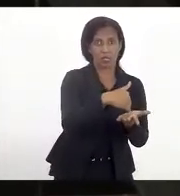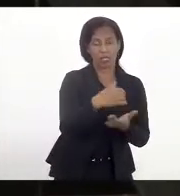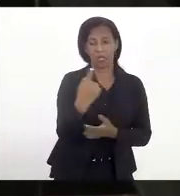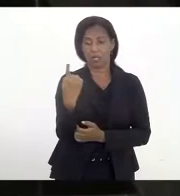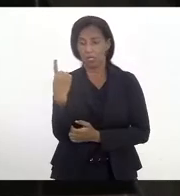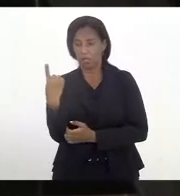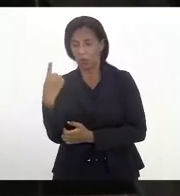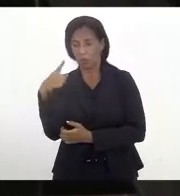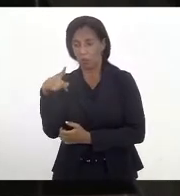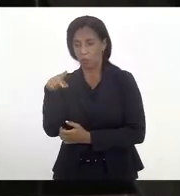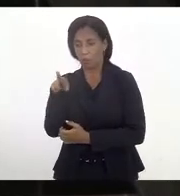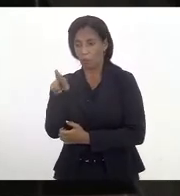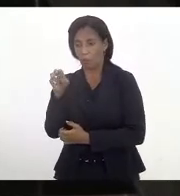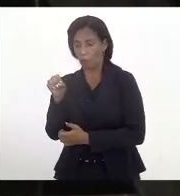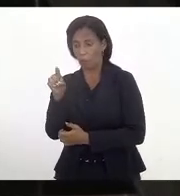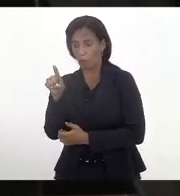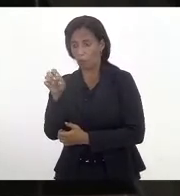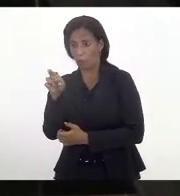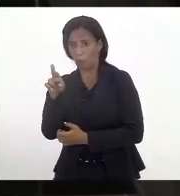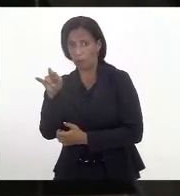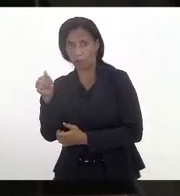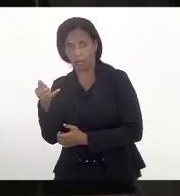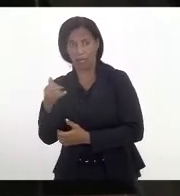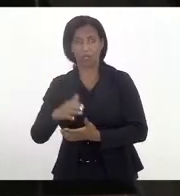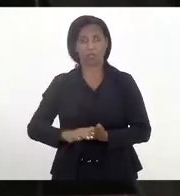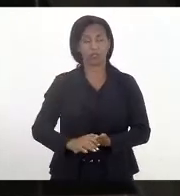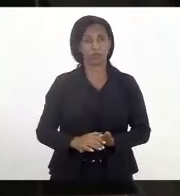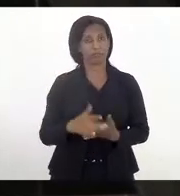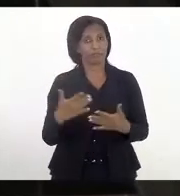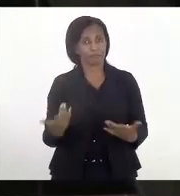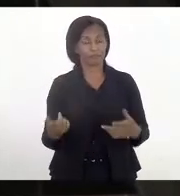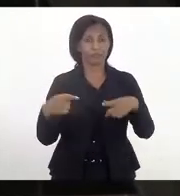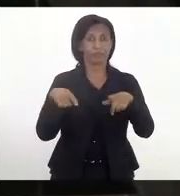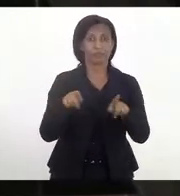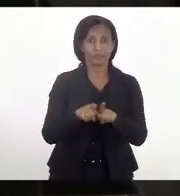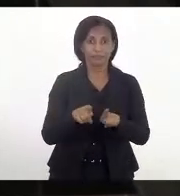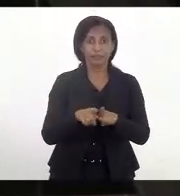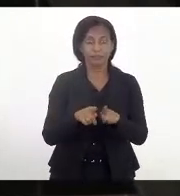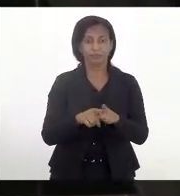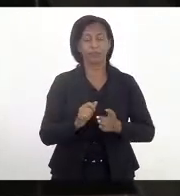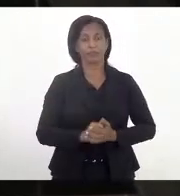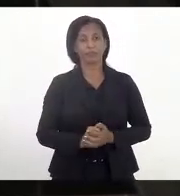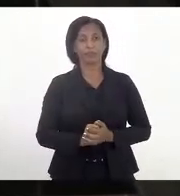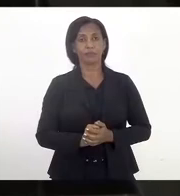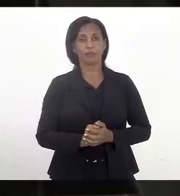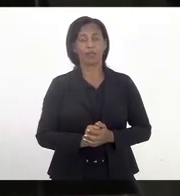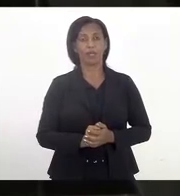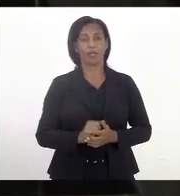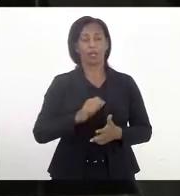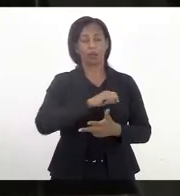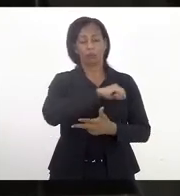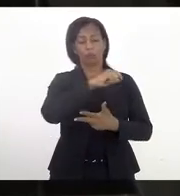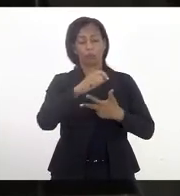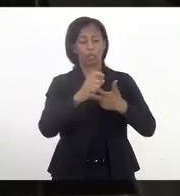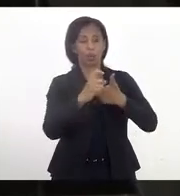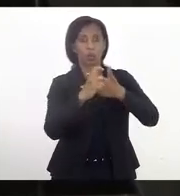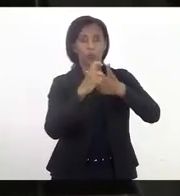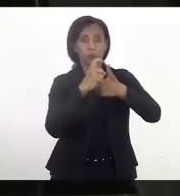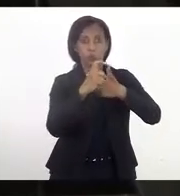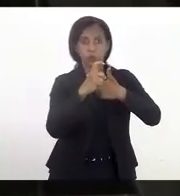proderj enquanto isso e con comitantemente O Poder Executivo